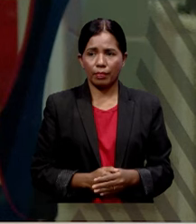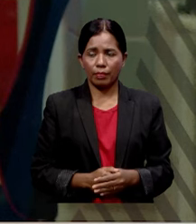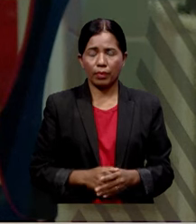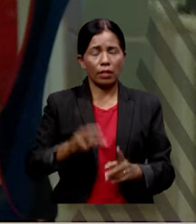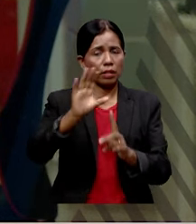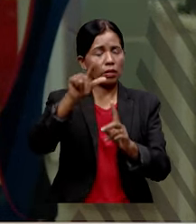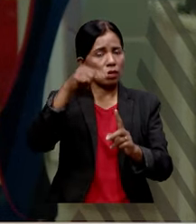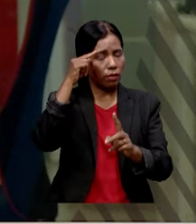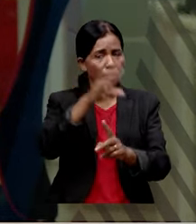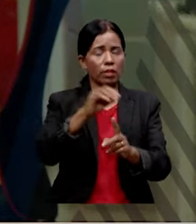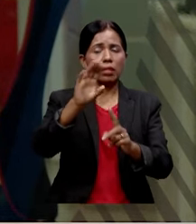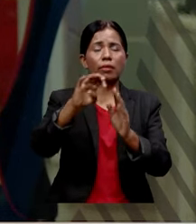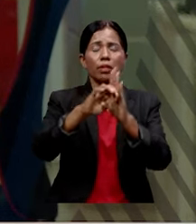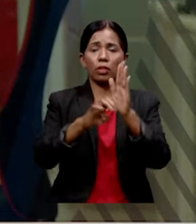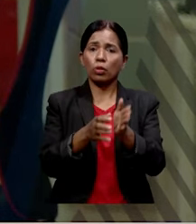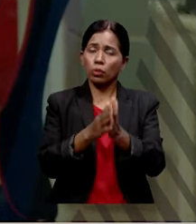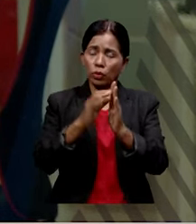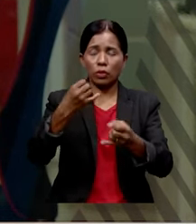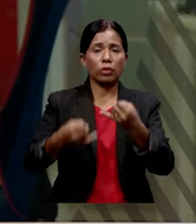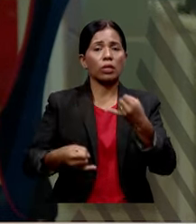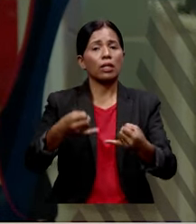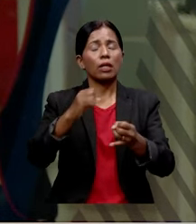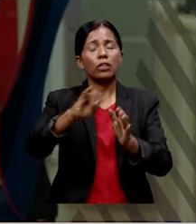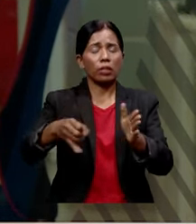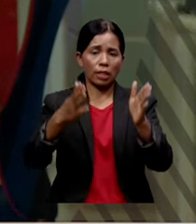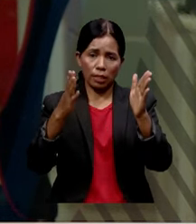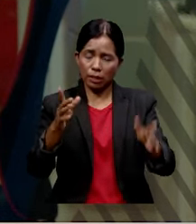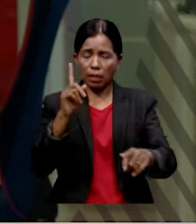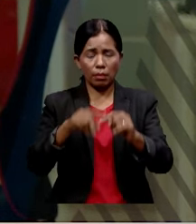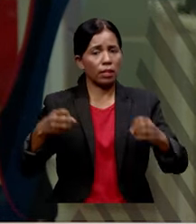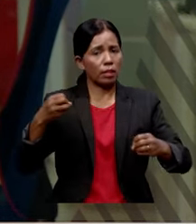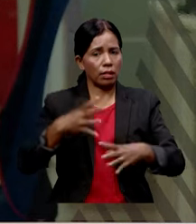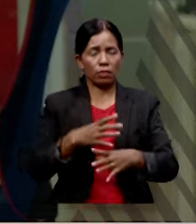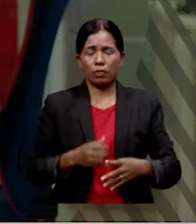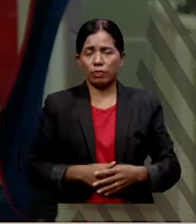Se o governo não se fechar o russo jornalista, a habilitação que tu critica para lhe alôs.